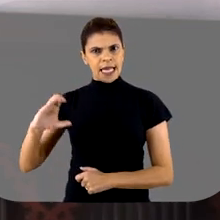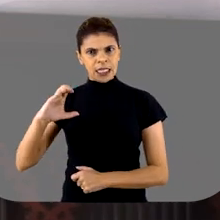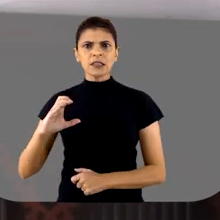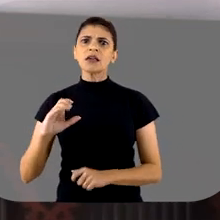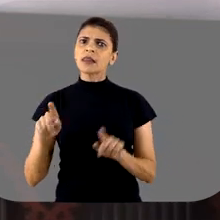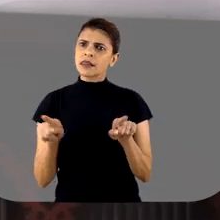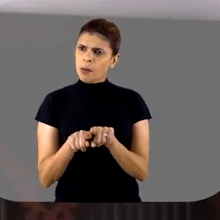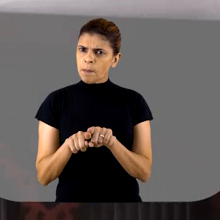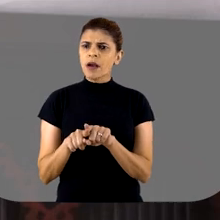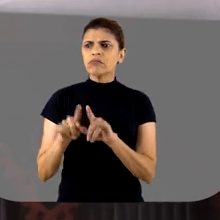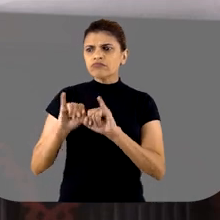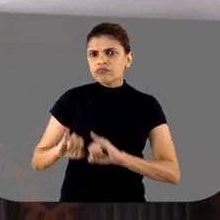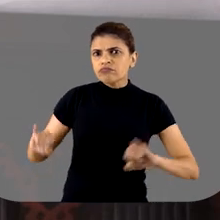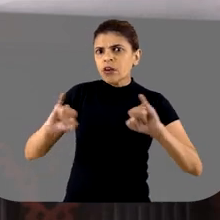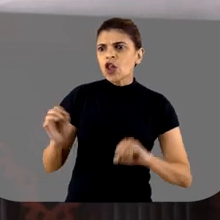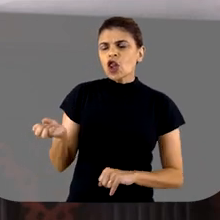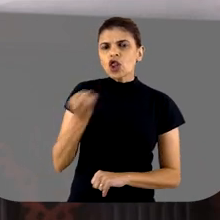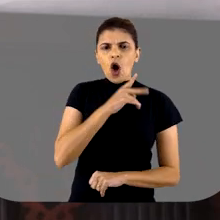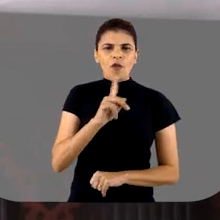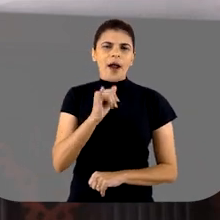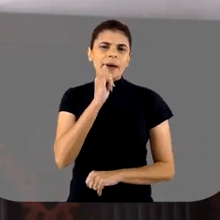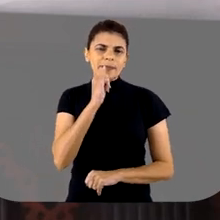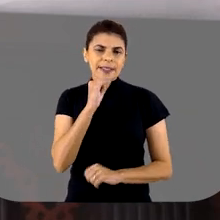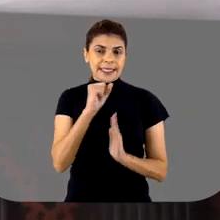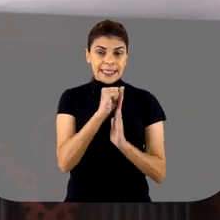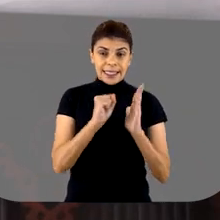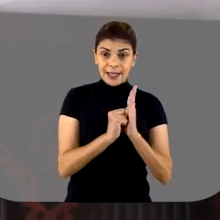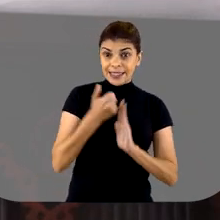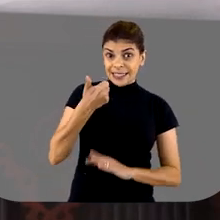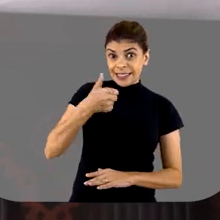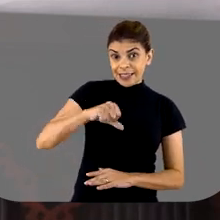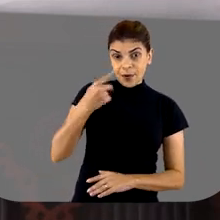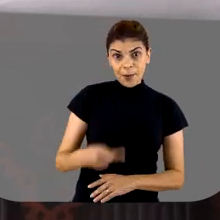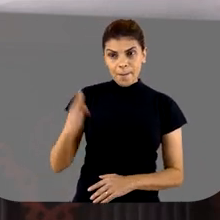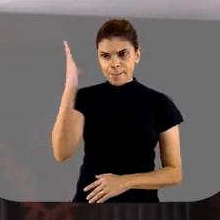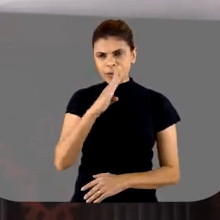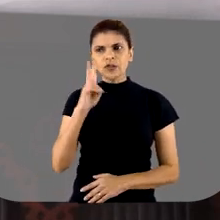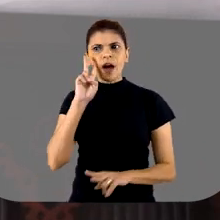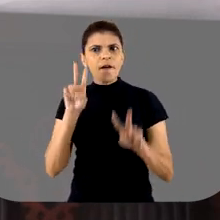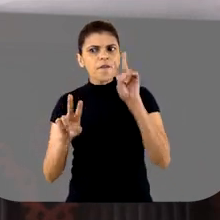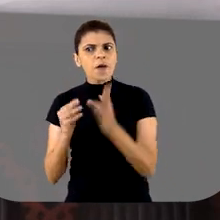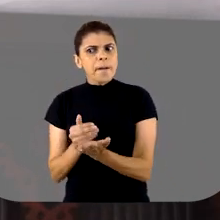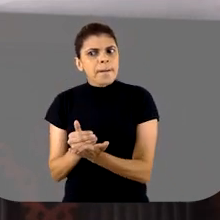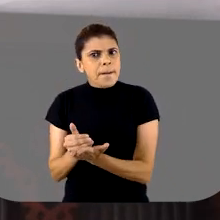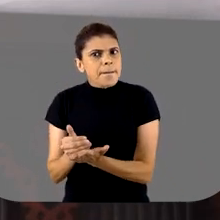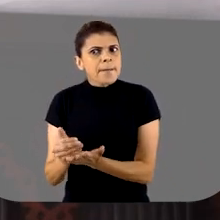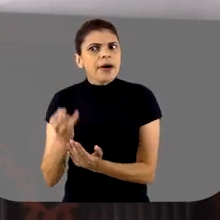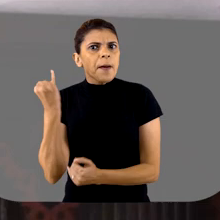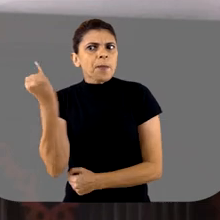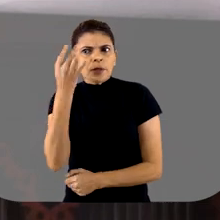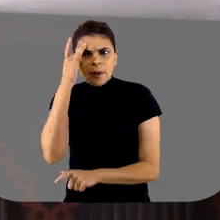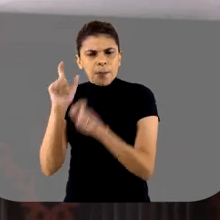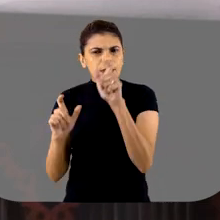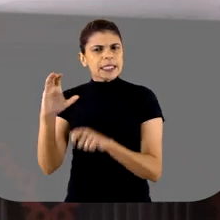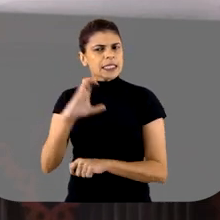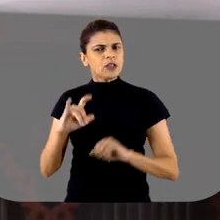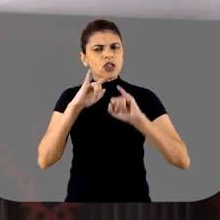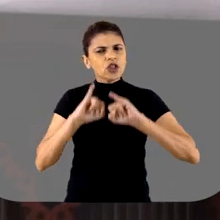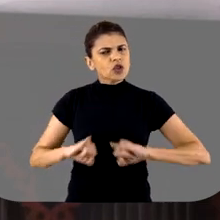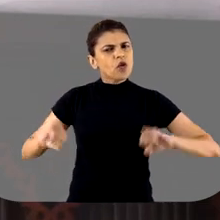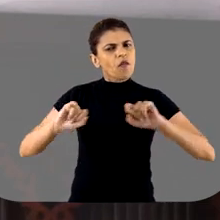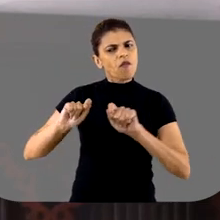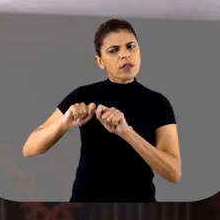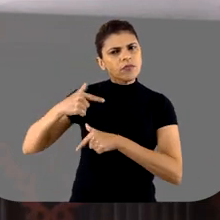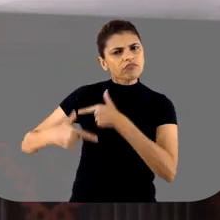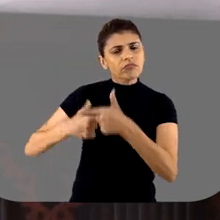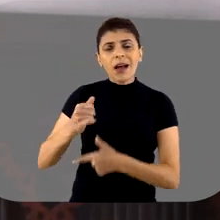também não é uma questão nova. Se a gente pegar o século XIX no Brasil, a gente já vê algumas iniciativas importantes de cientistas fazendo divulgação científica.